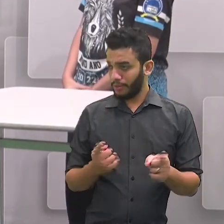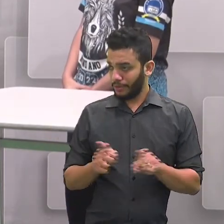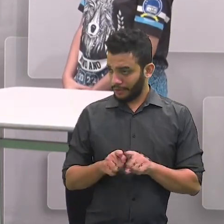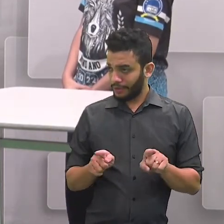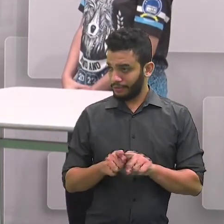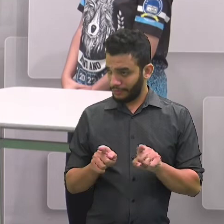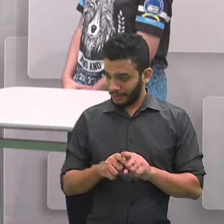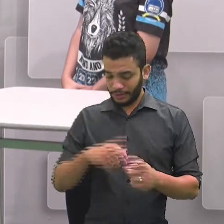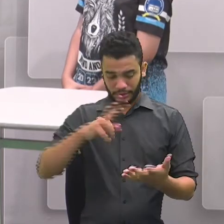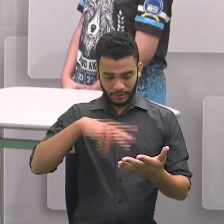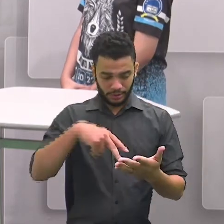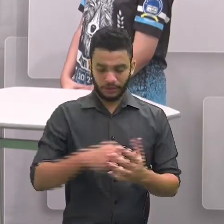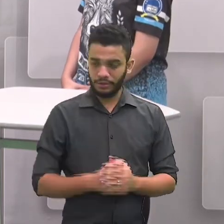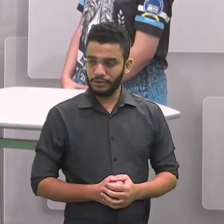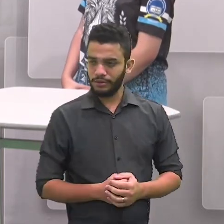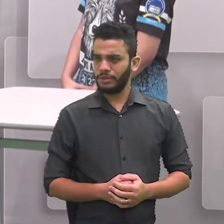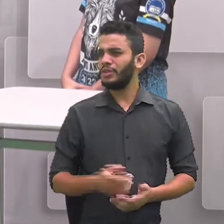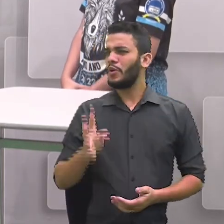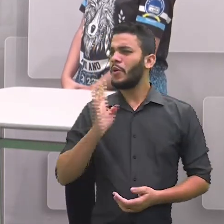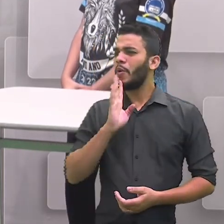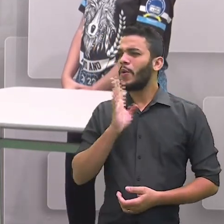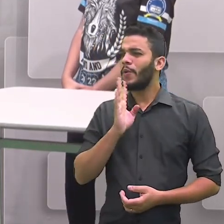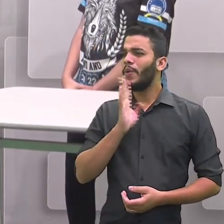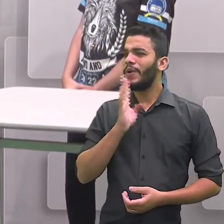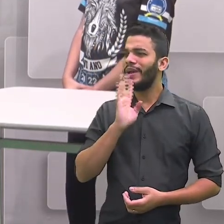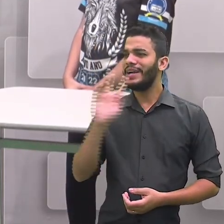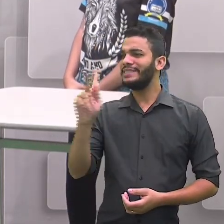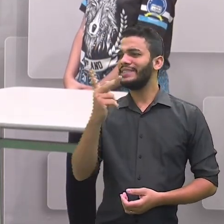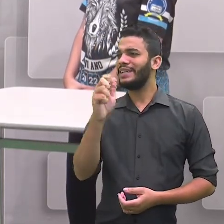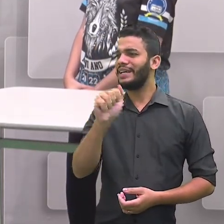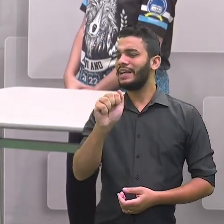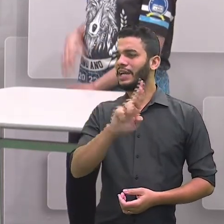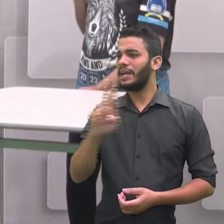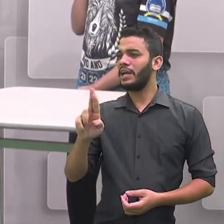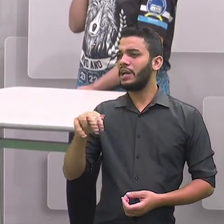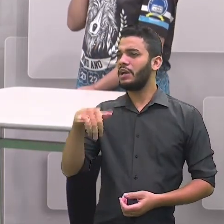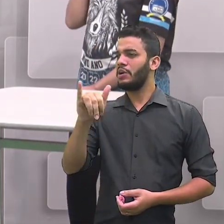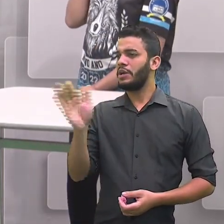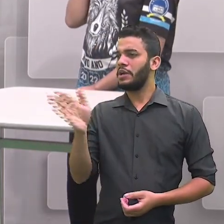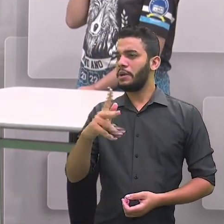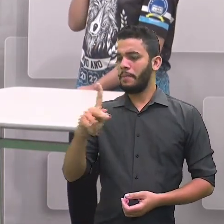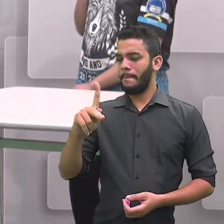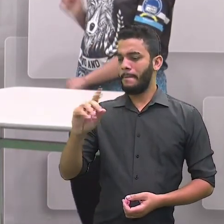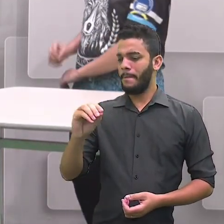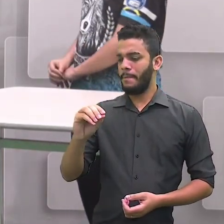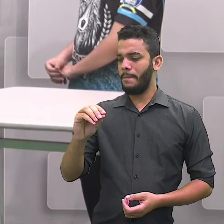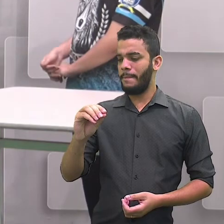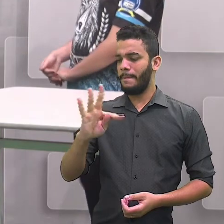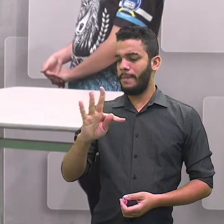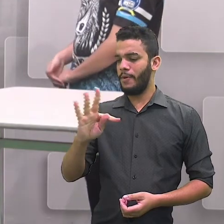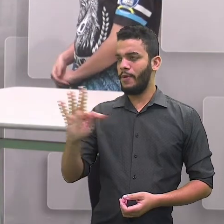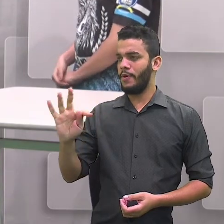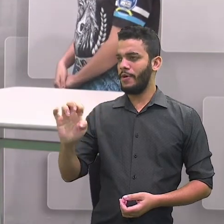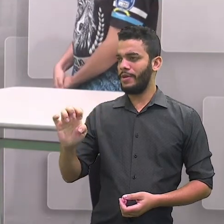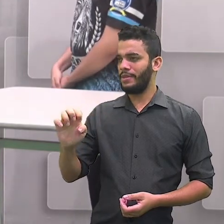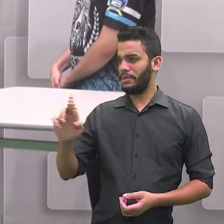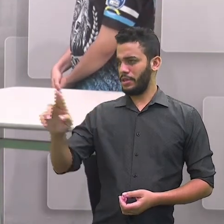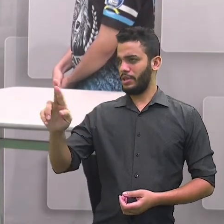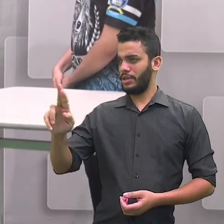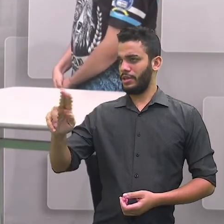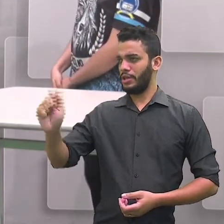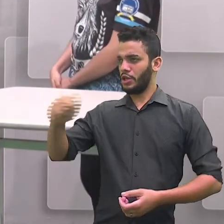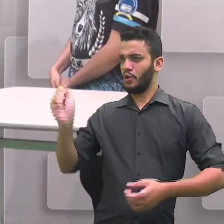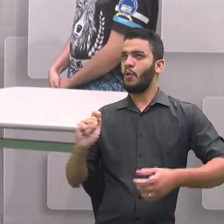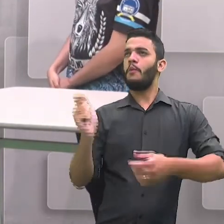Potter? Já? É, gente, eu também tenho que ler, porque eu tô aqui, assim, enrolando. Ele tá lá em casa pra me ler, minha amiga me emprestou,